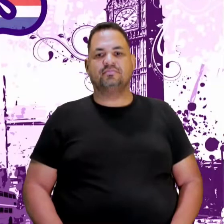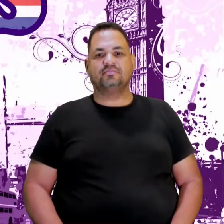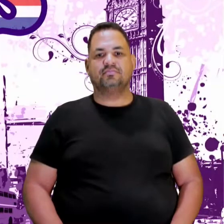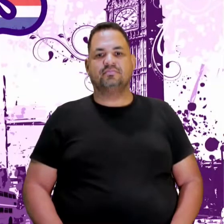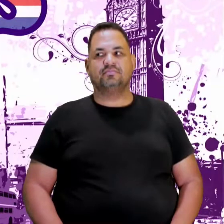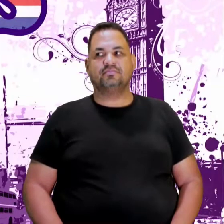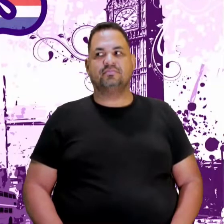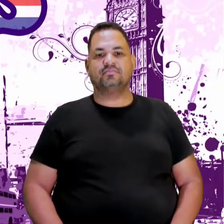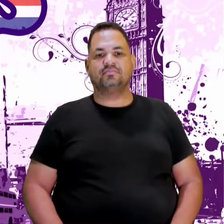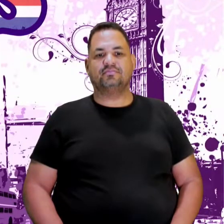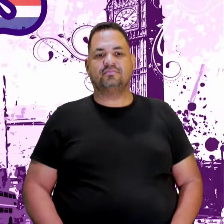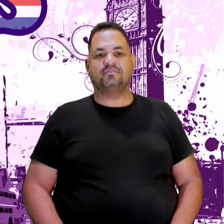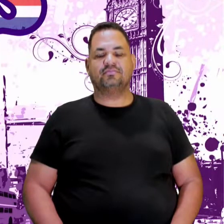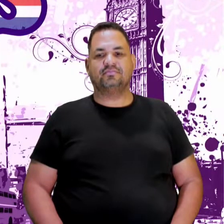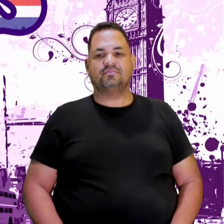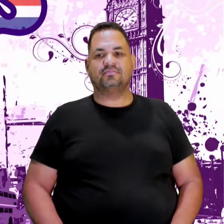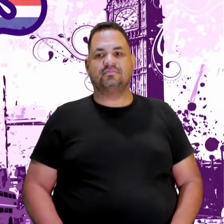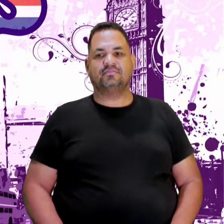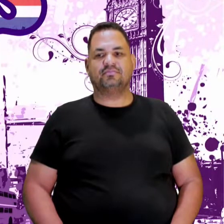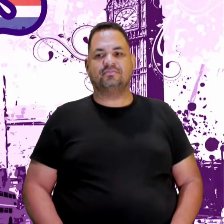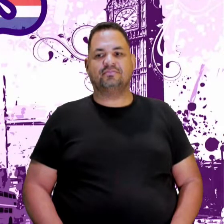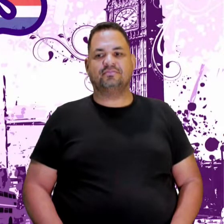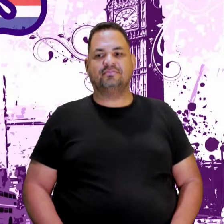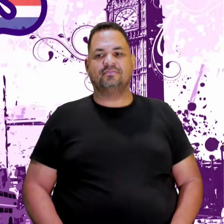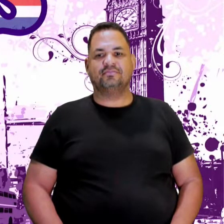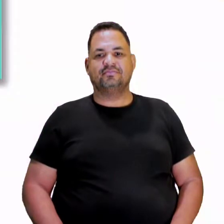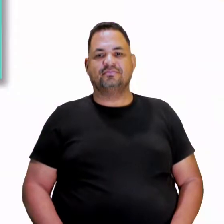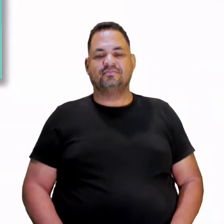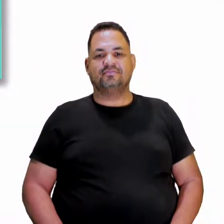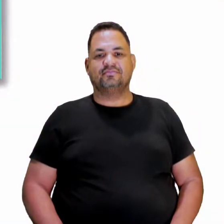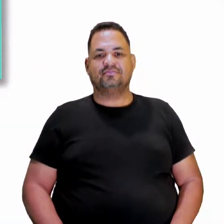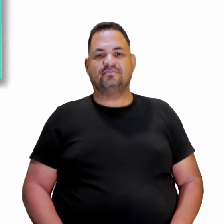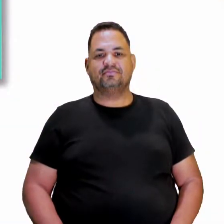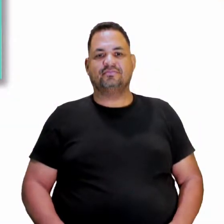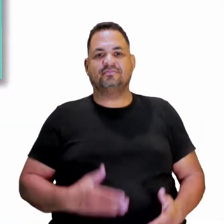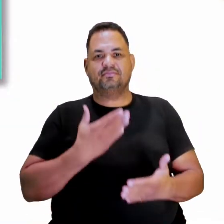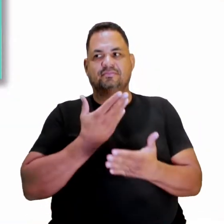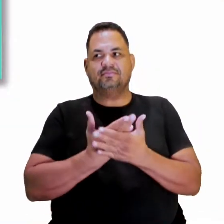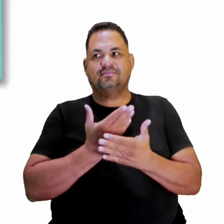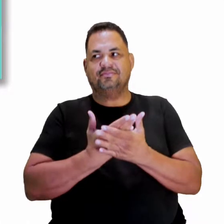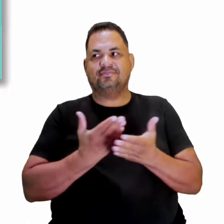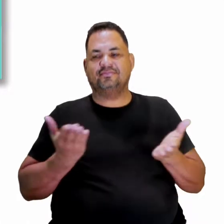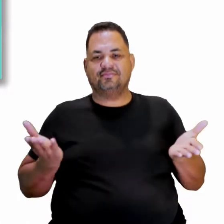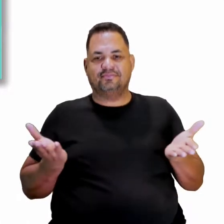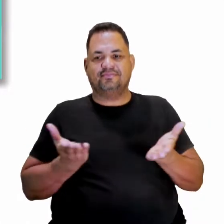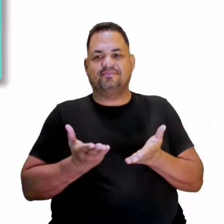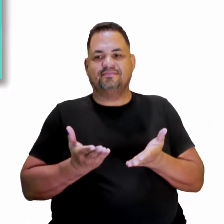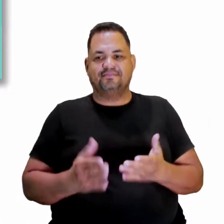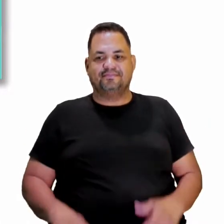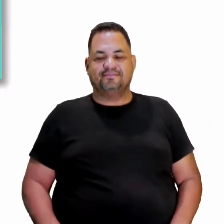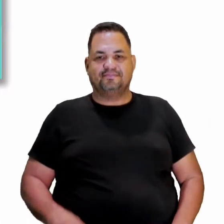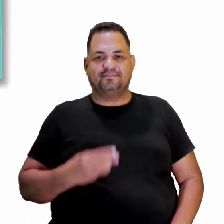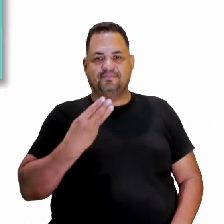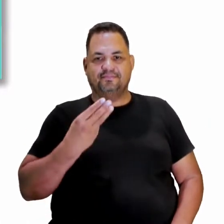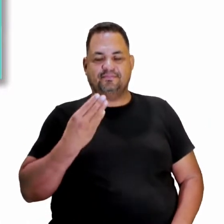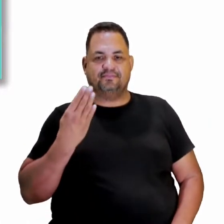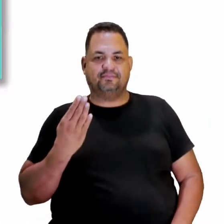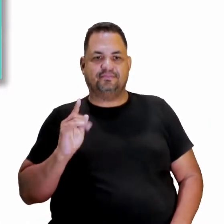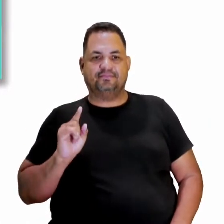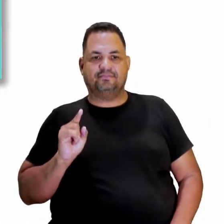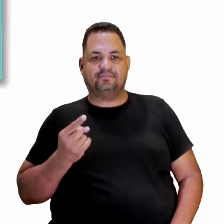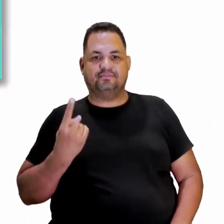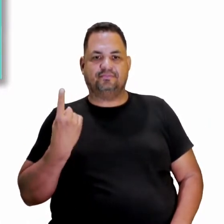Wake up, do nada, no lugar de welcome. Loucura, loucura. E olha só, nossa aula de hoje é a